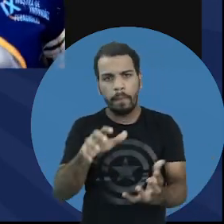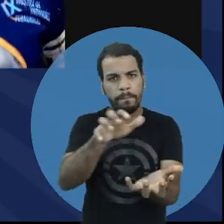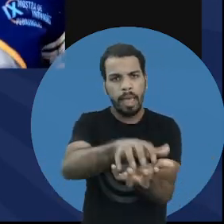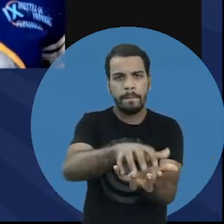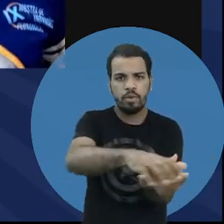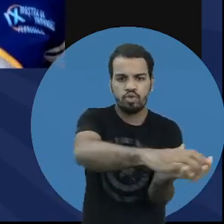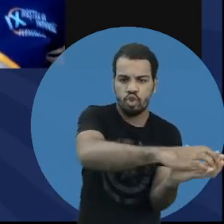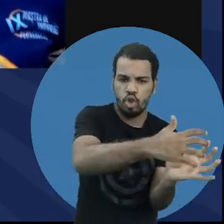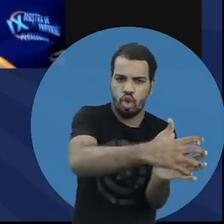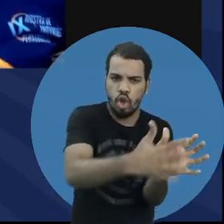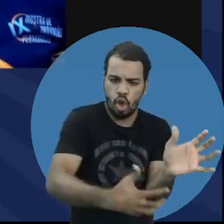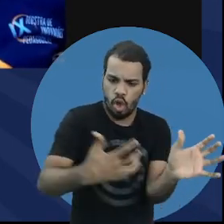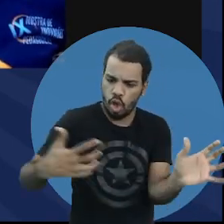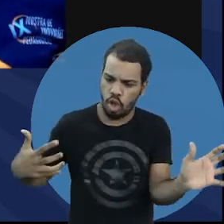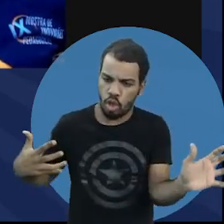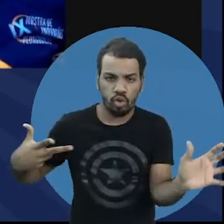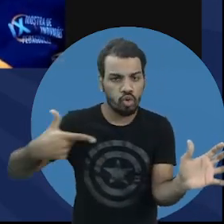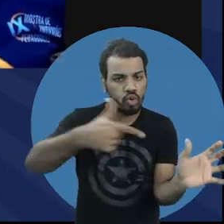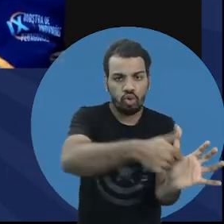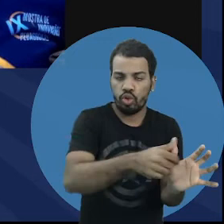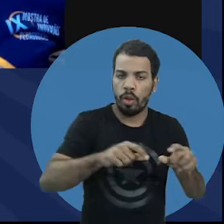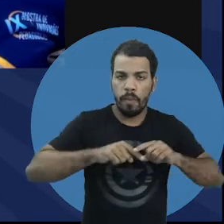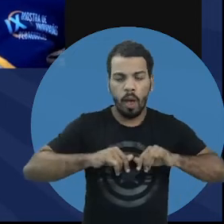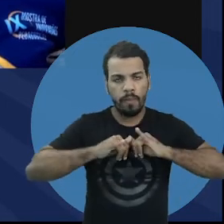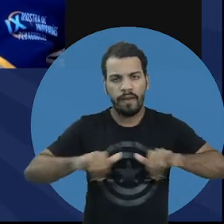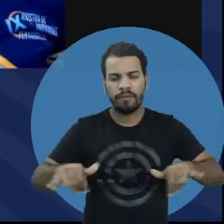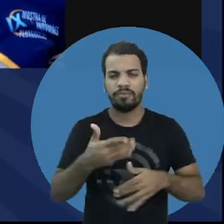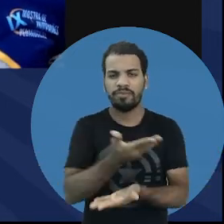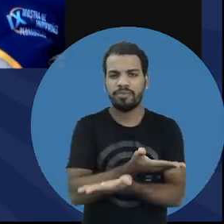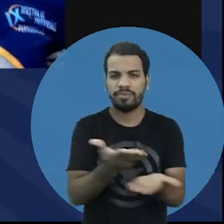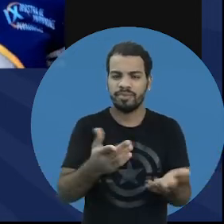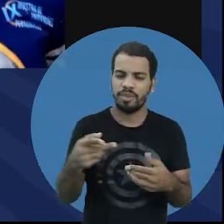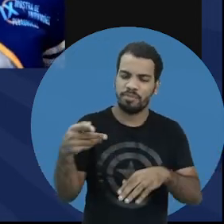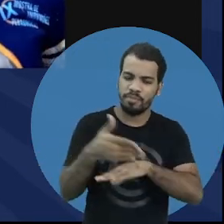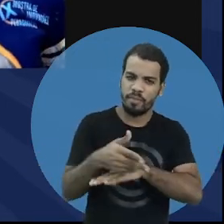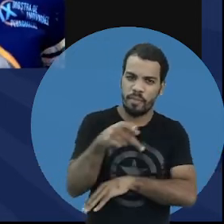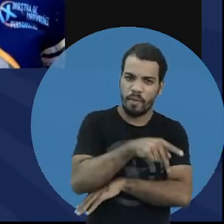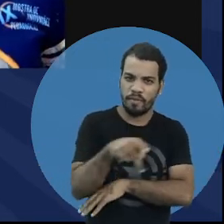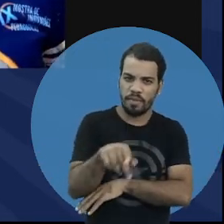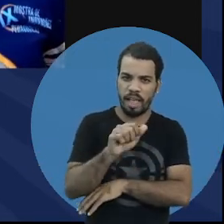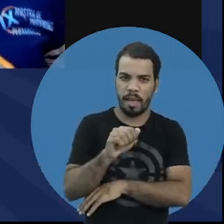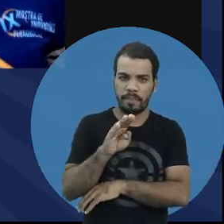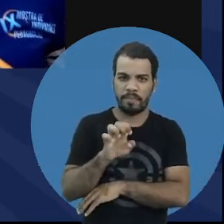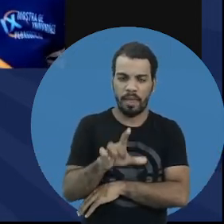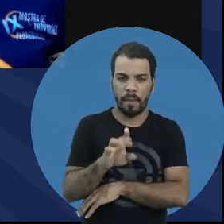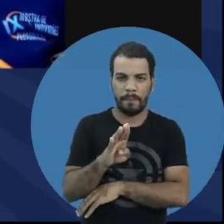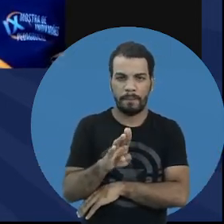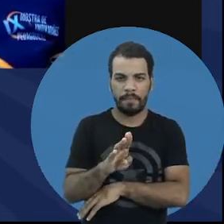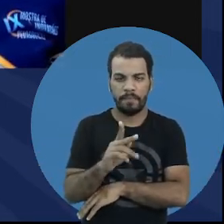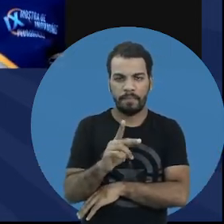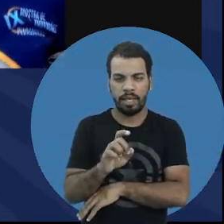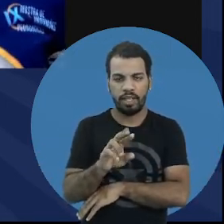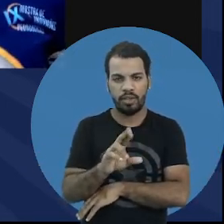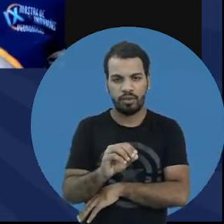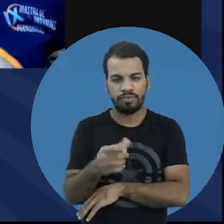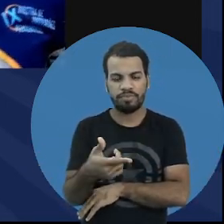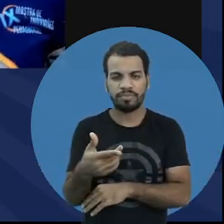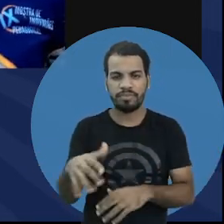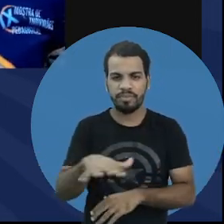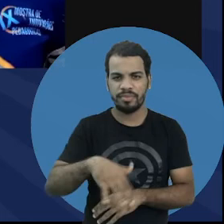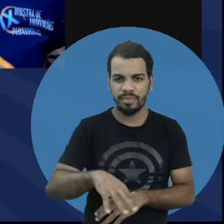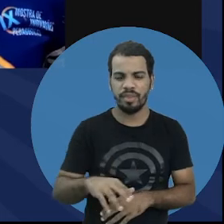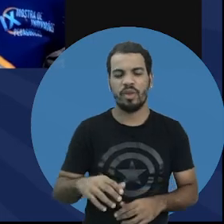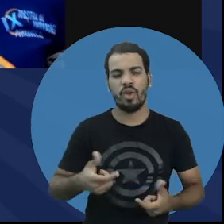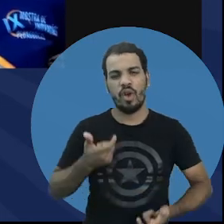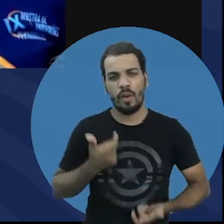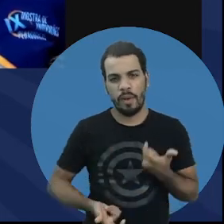EREM Severino Cordeiro é muito bom, ainda mais com você, professor Abel Pedro, que tem se destacado nessa área de